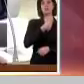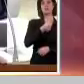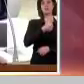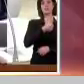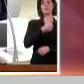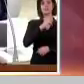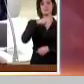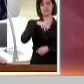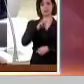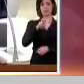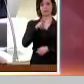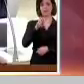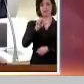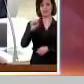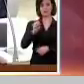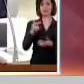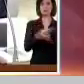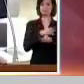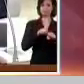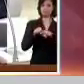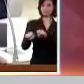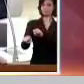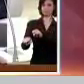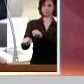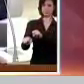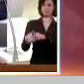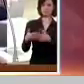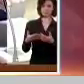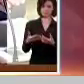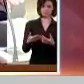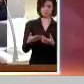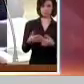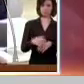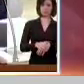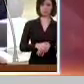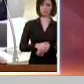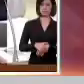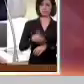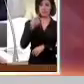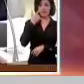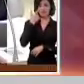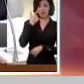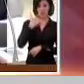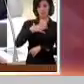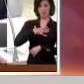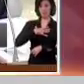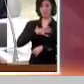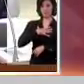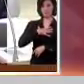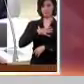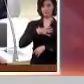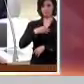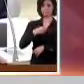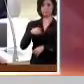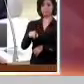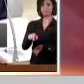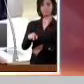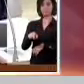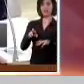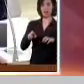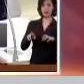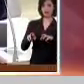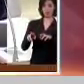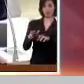Lula vai ser solto. Então, estão fazendo o que eu chamo de calendário do capeta. Do ponto de